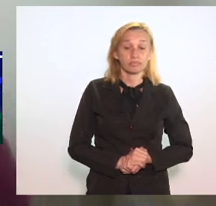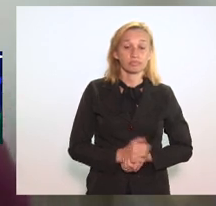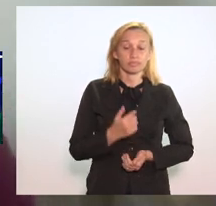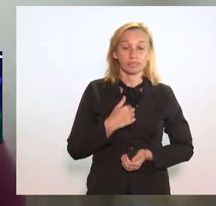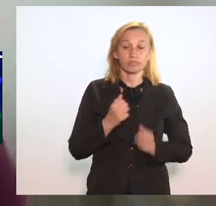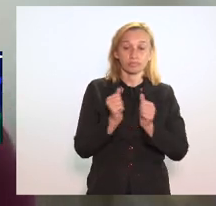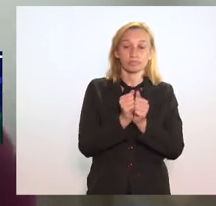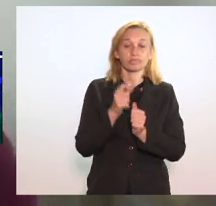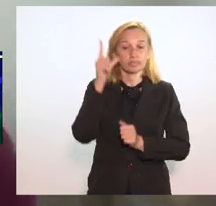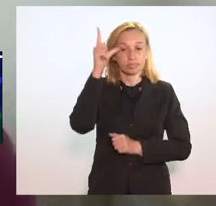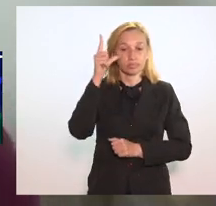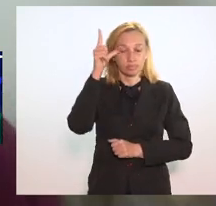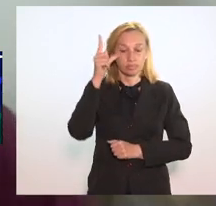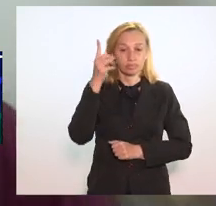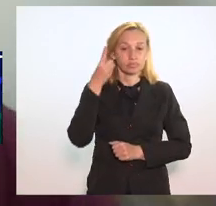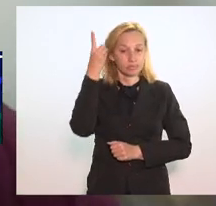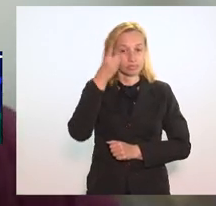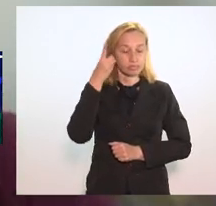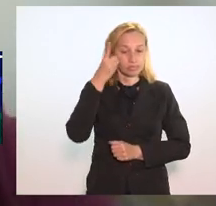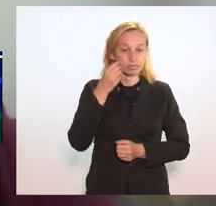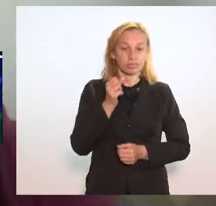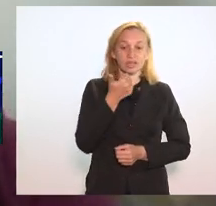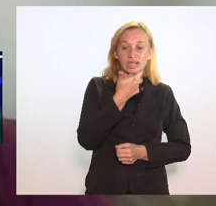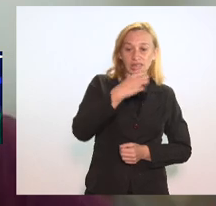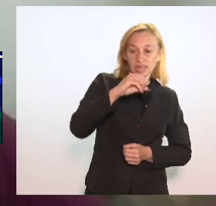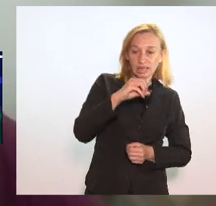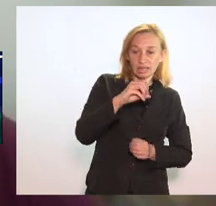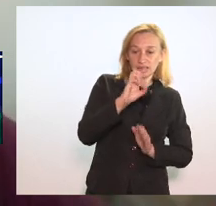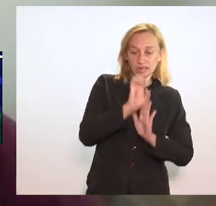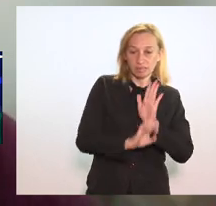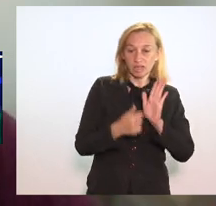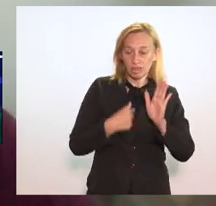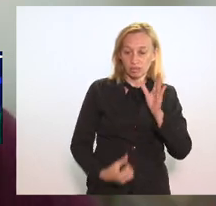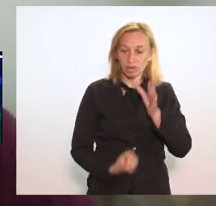II Ben 10 m